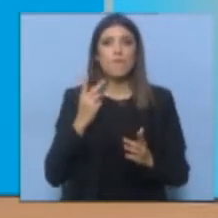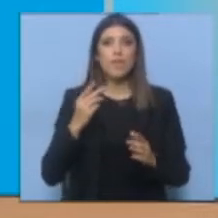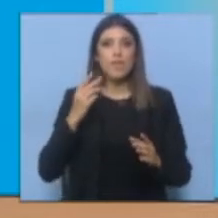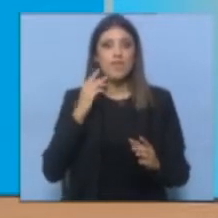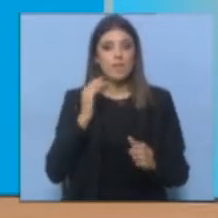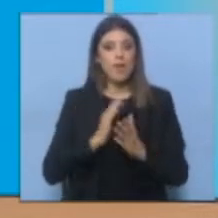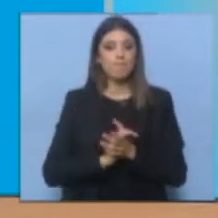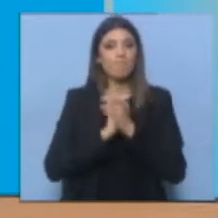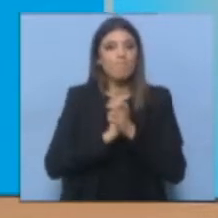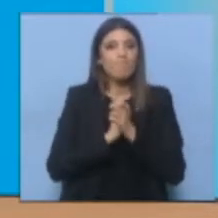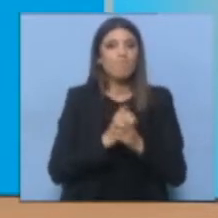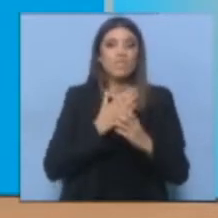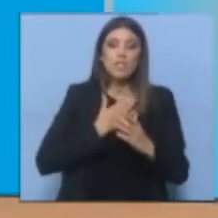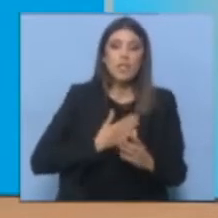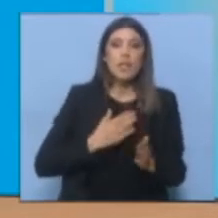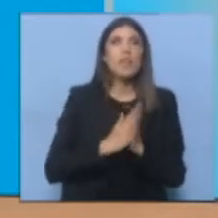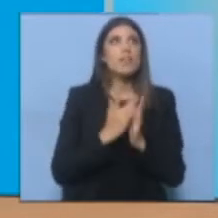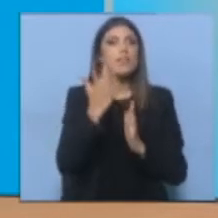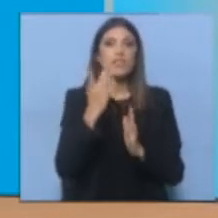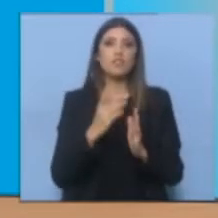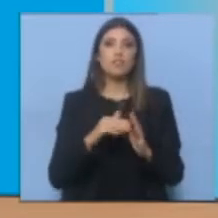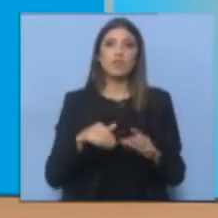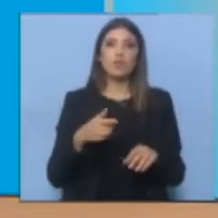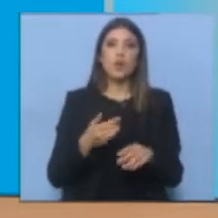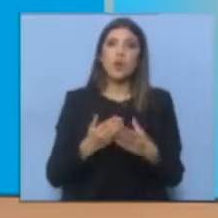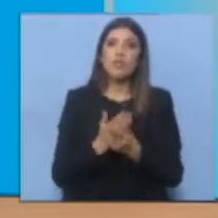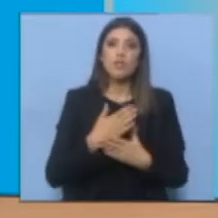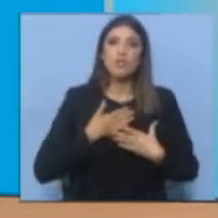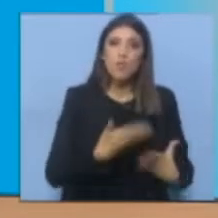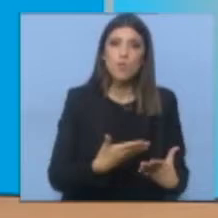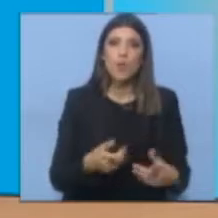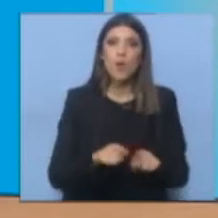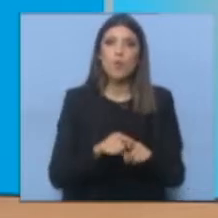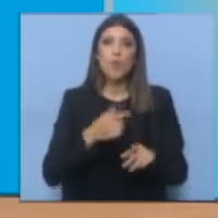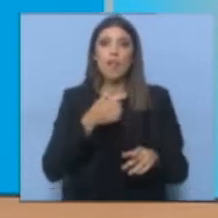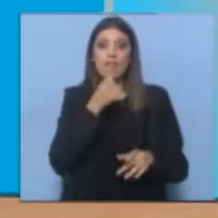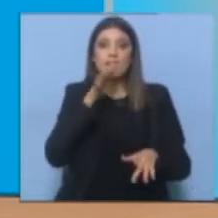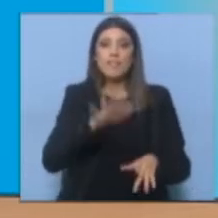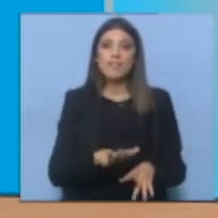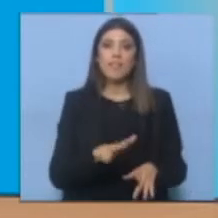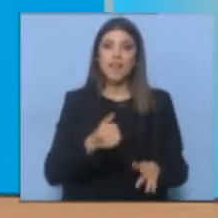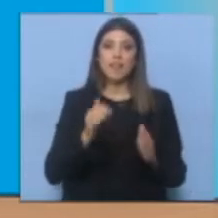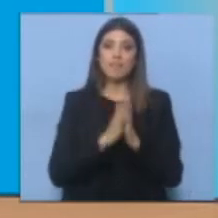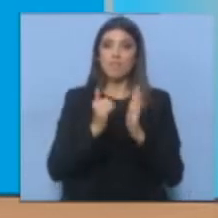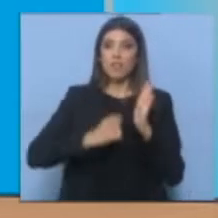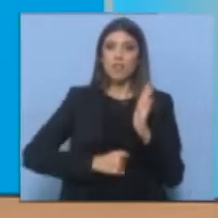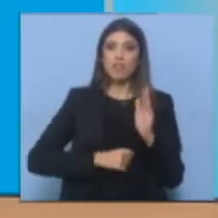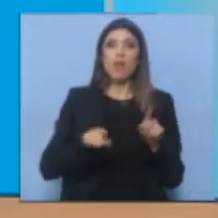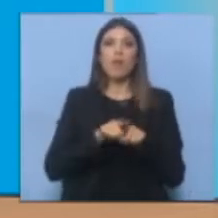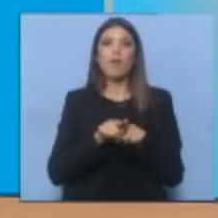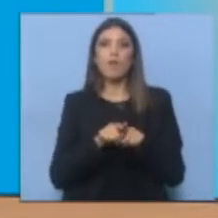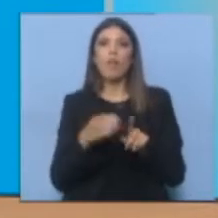portanto, a frase célebre, não é? Sangue de mártires, sangue de cristãos, portanto, que é semente de cristãos, de